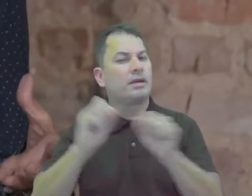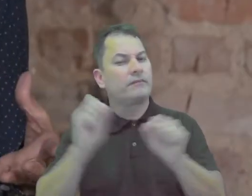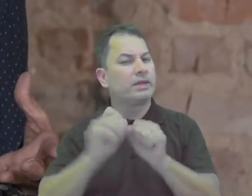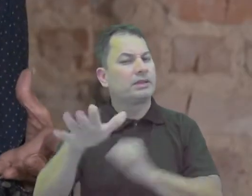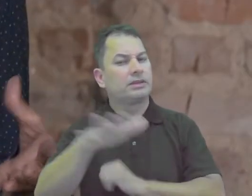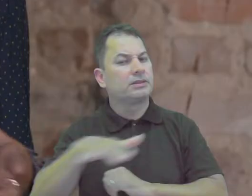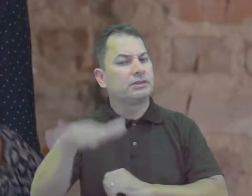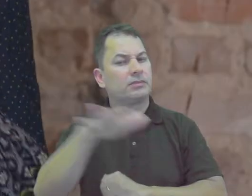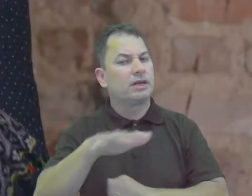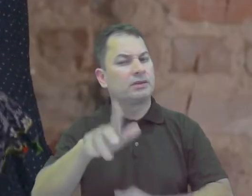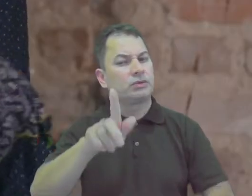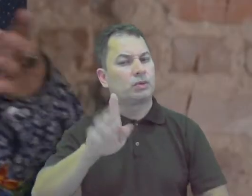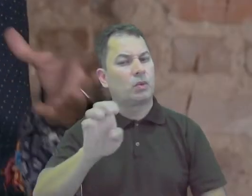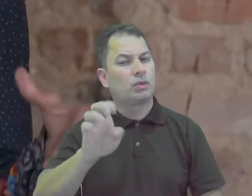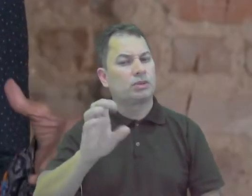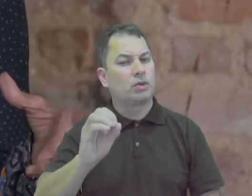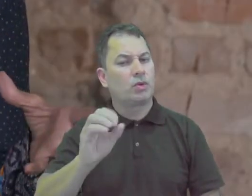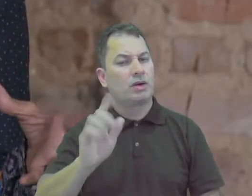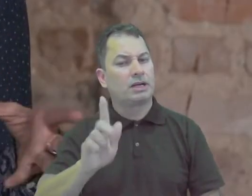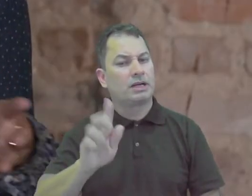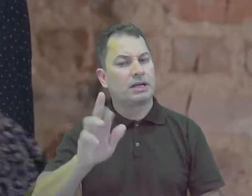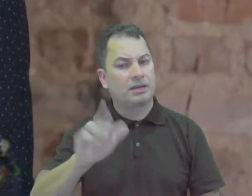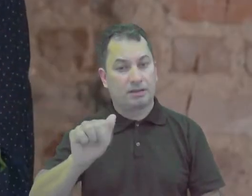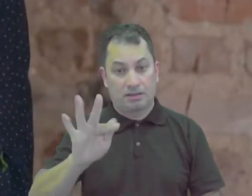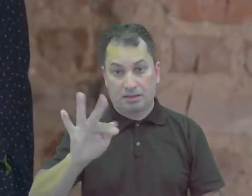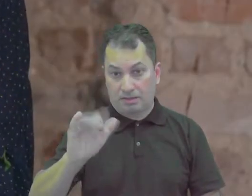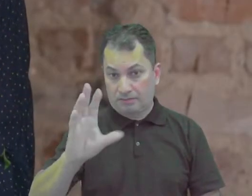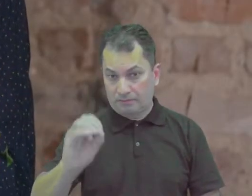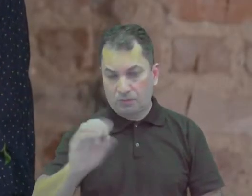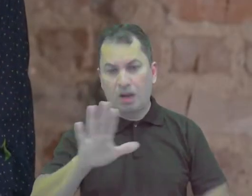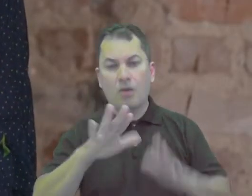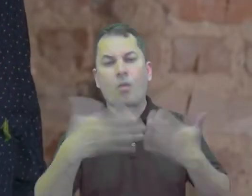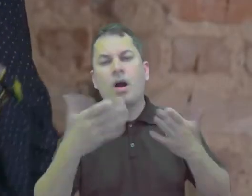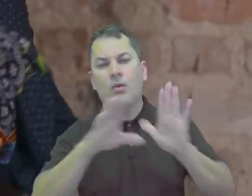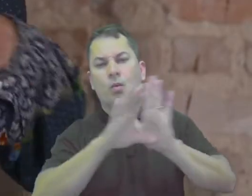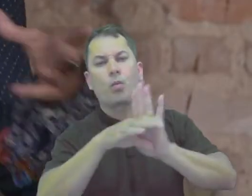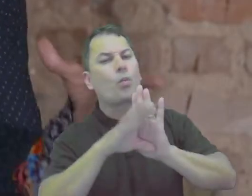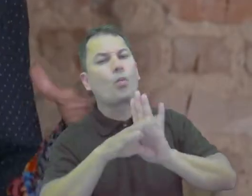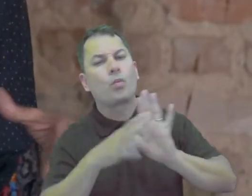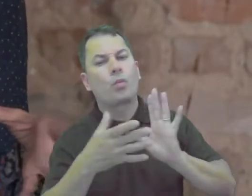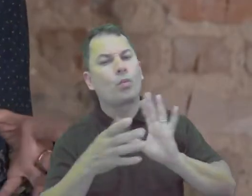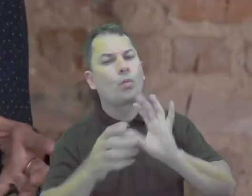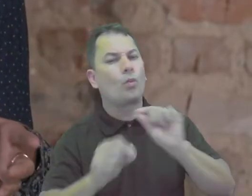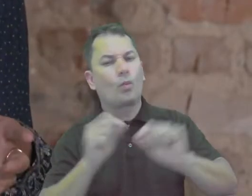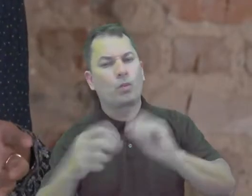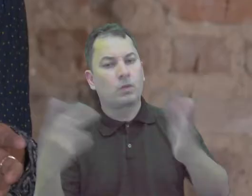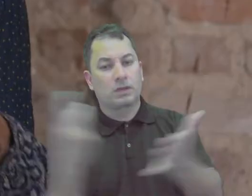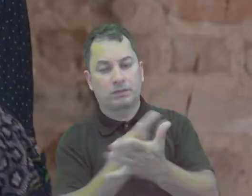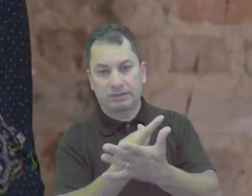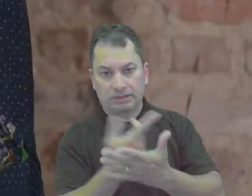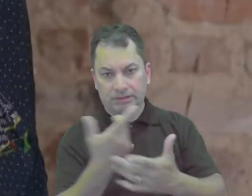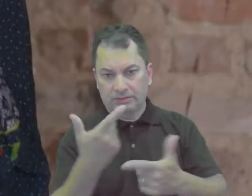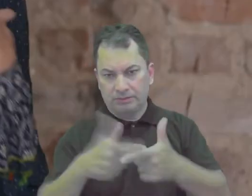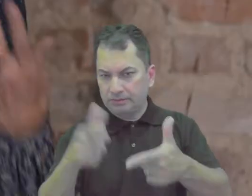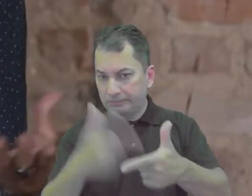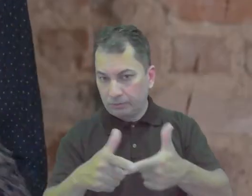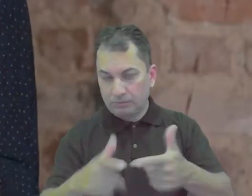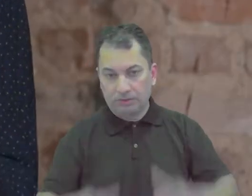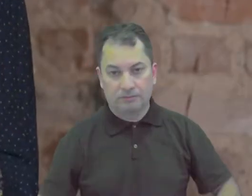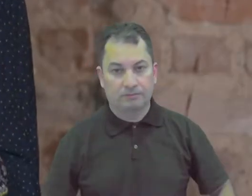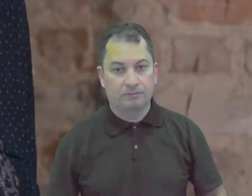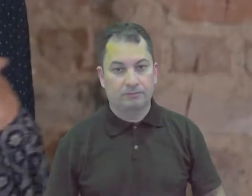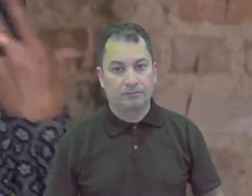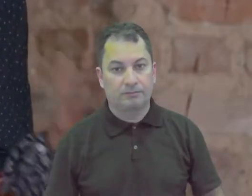espaço geográfico, né, em que contexto, né, que esses agravos acontecem, né? Isso vai fazer